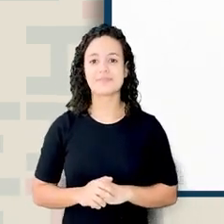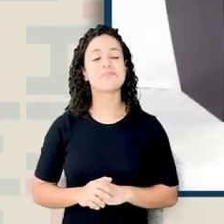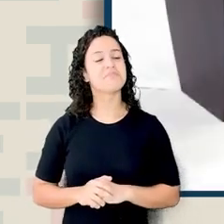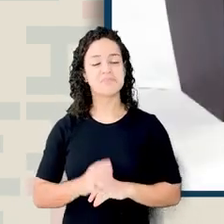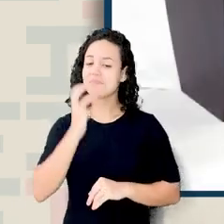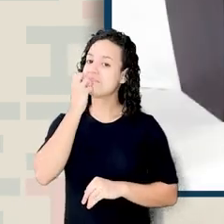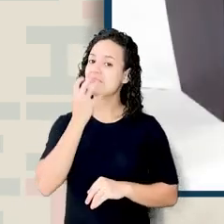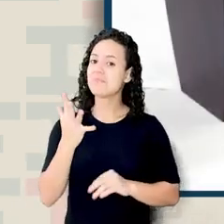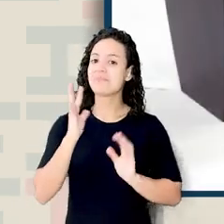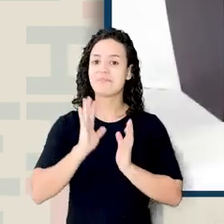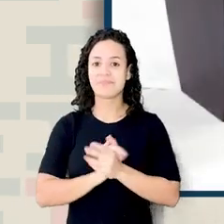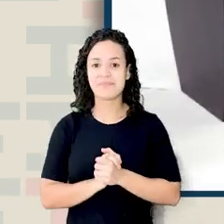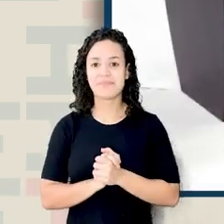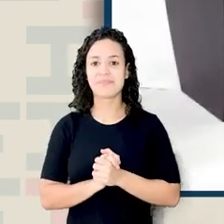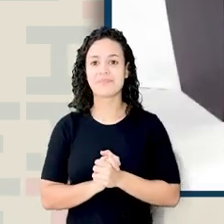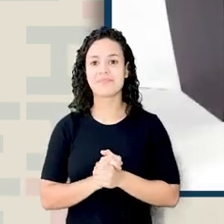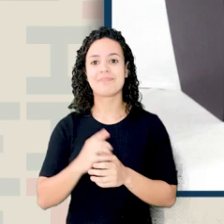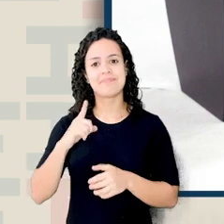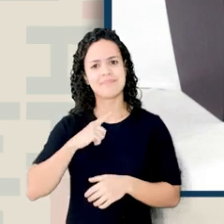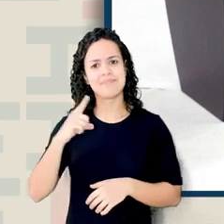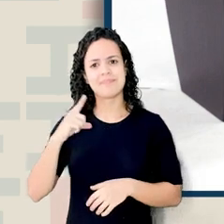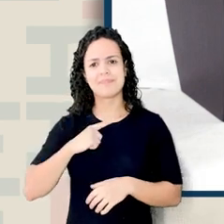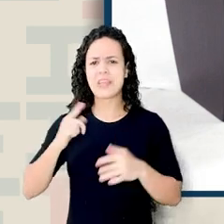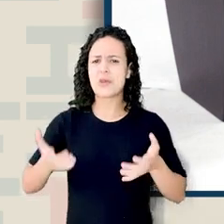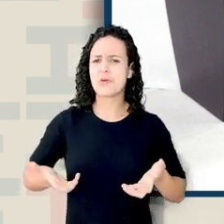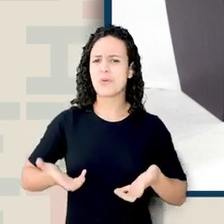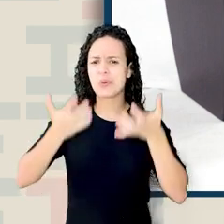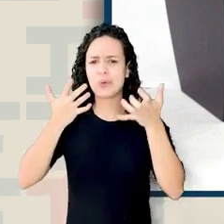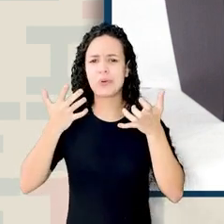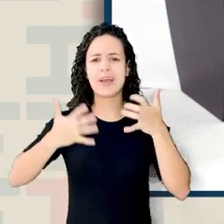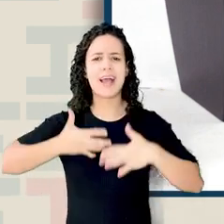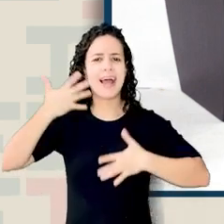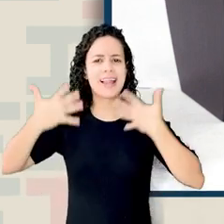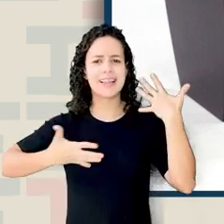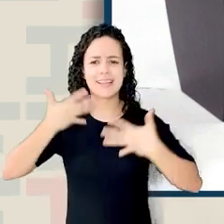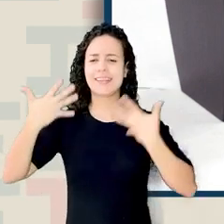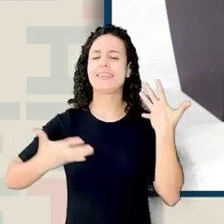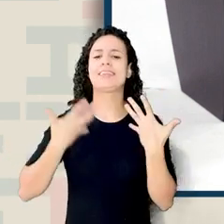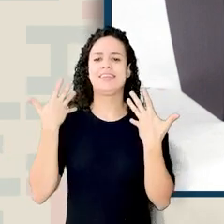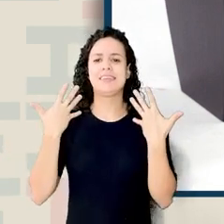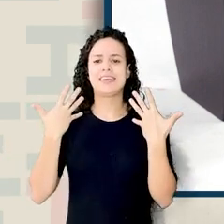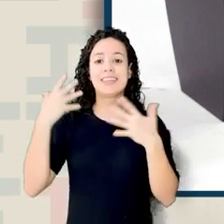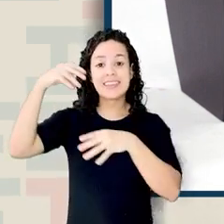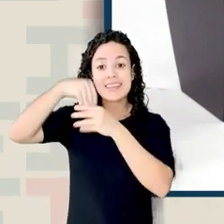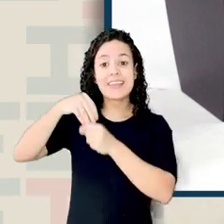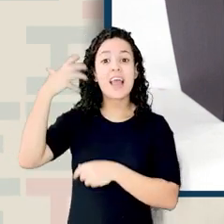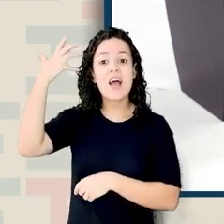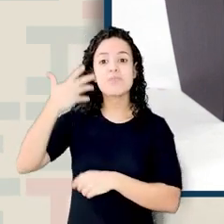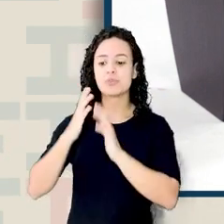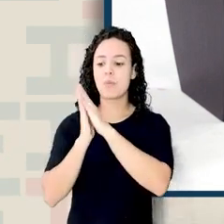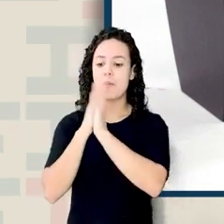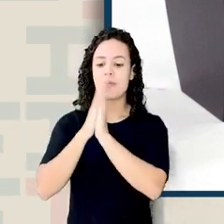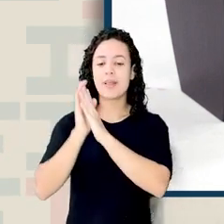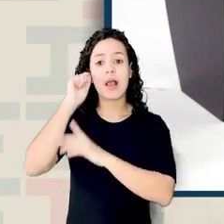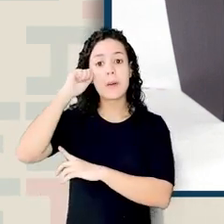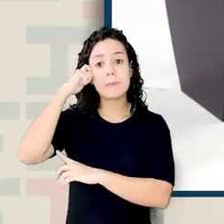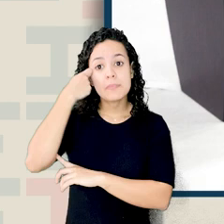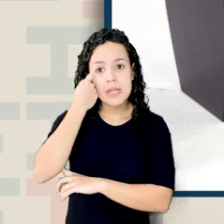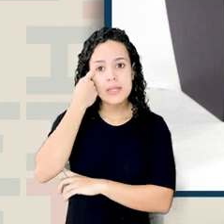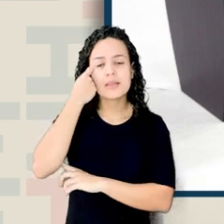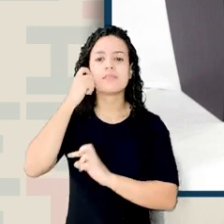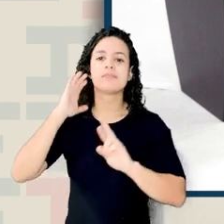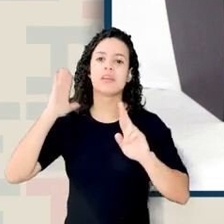Muito bem, esse brilho, essa alegria, isso que ressoa dessa loa boneca preta, que faz